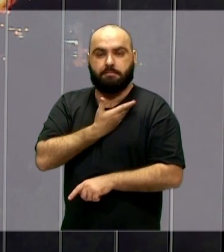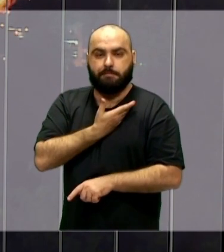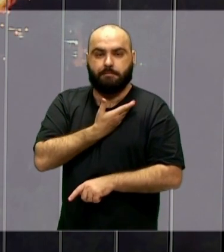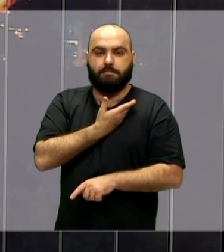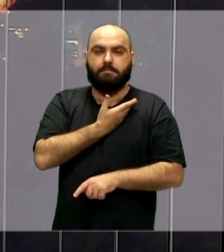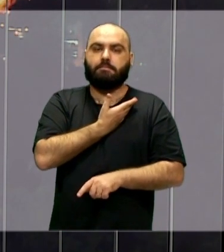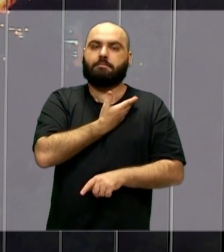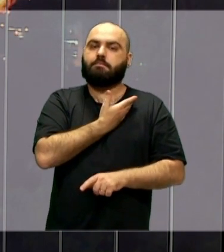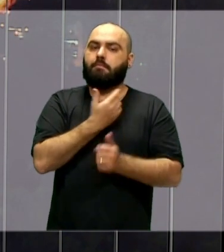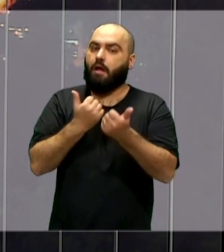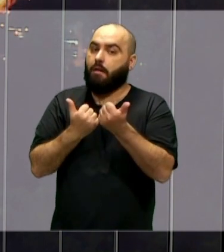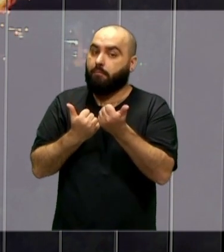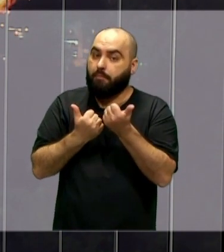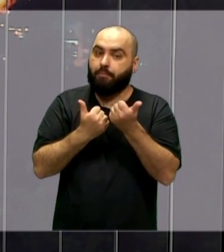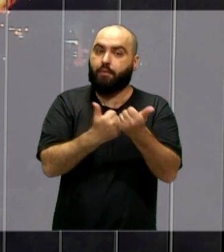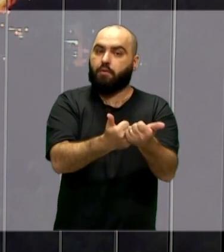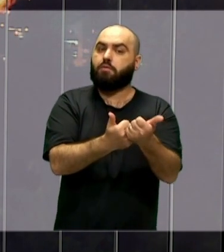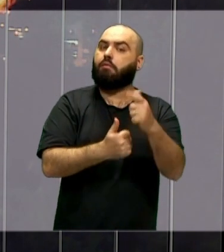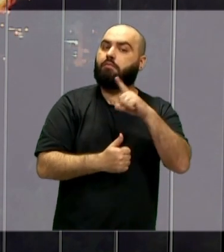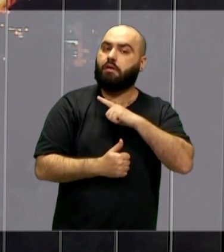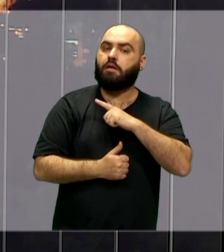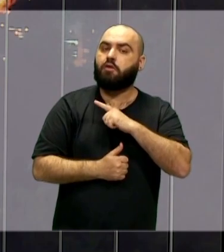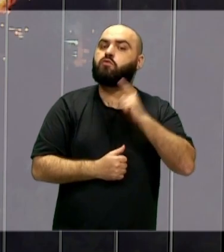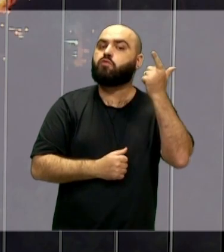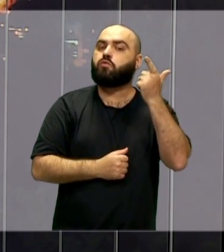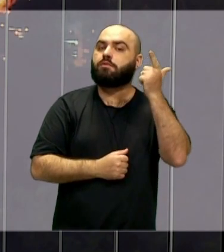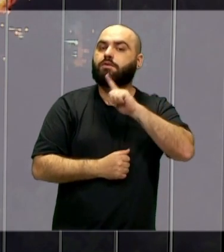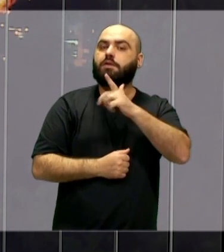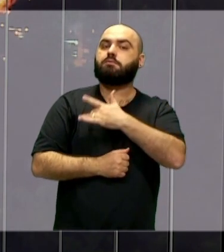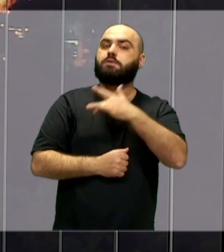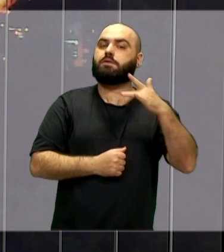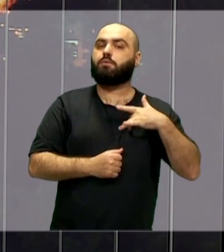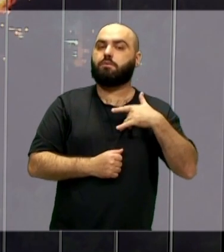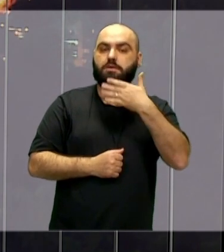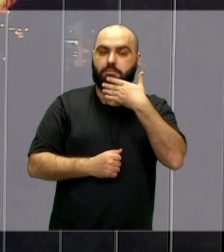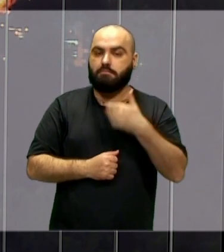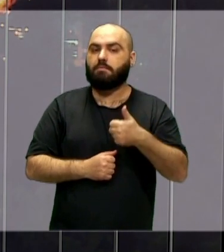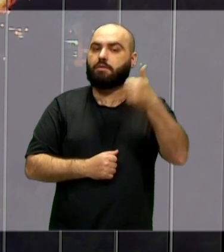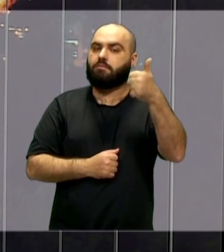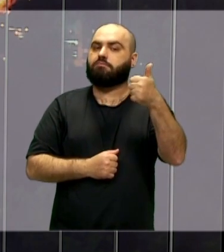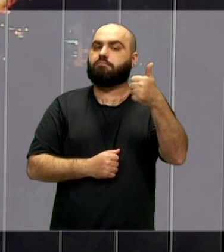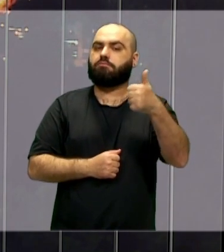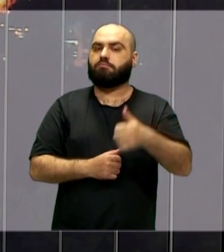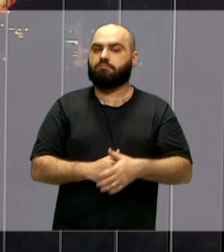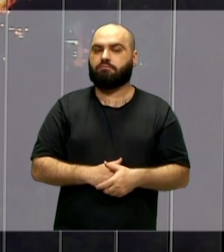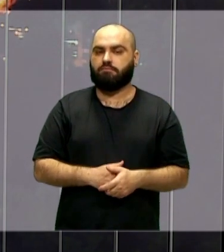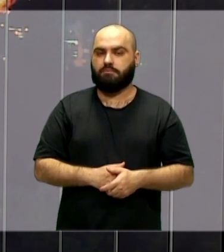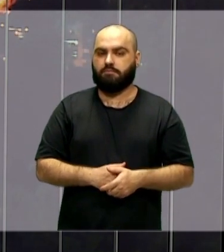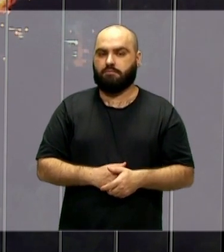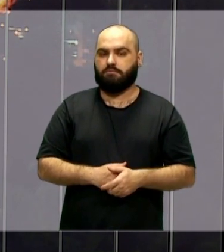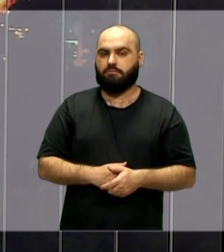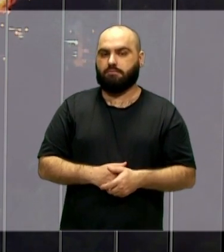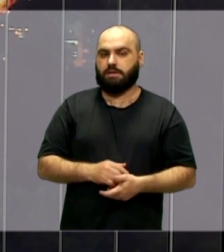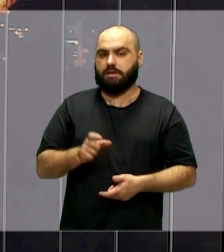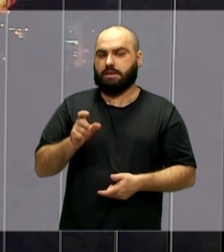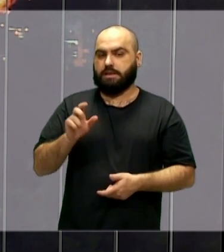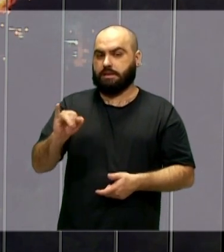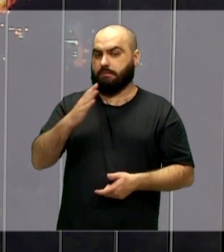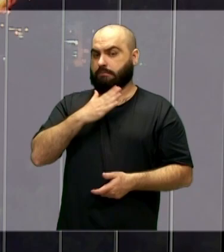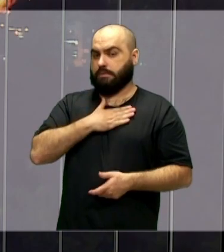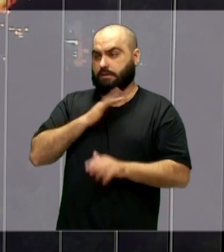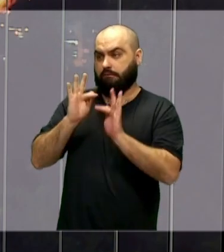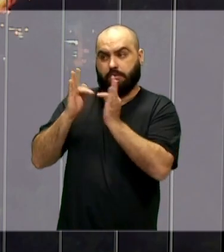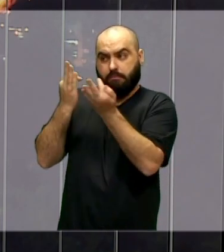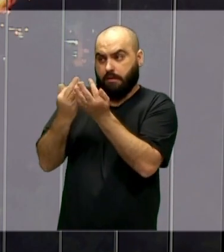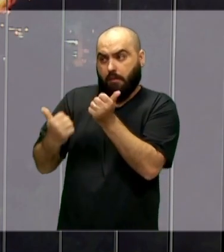família se você tem apoio, tu consegue ter mais potencial de saúde. Porque chega um momento que você fica assim, poxa, se minha família me apoia, quem que são os